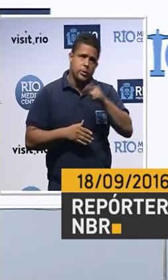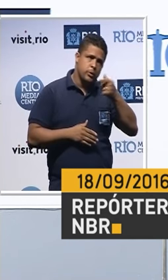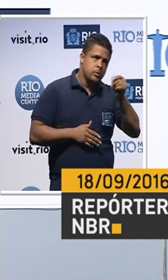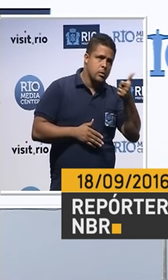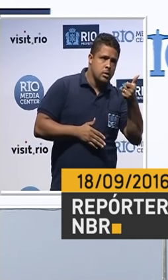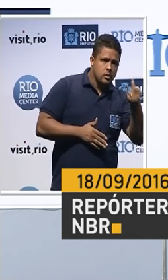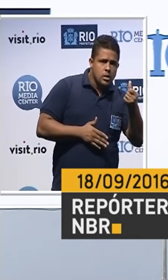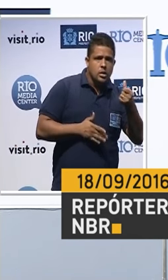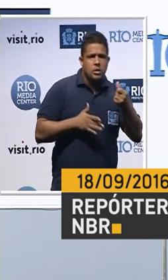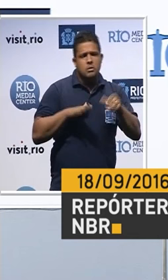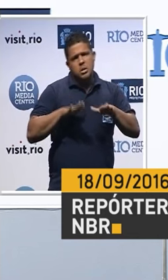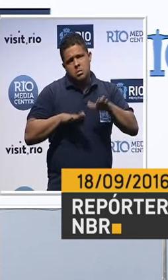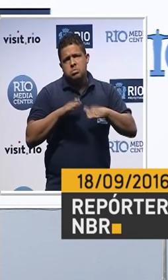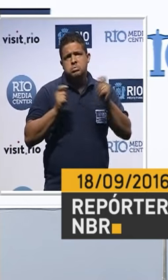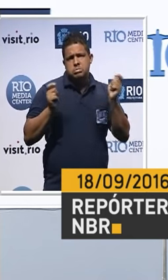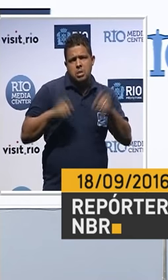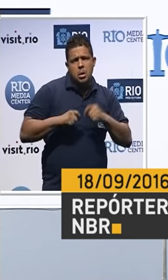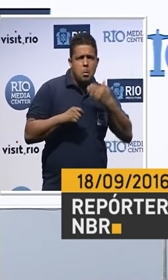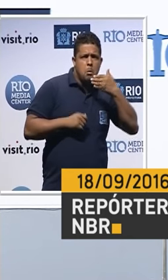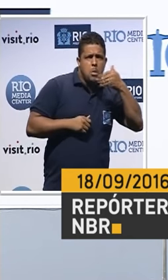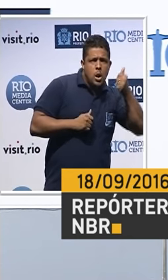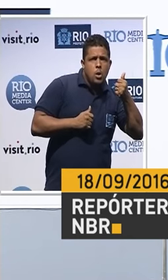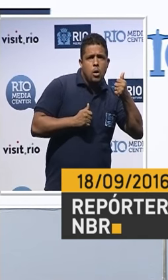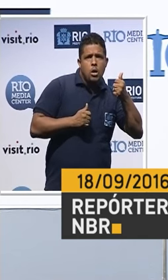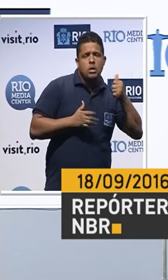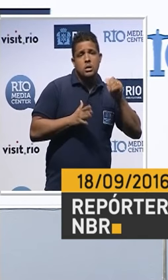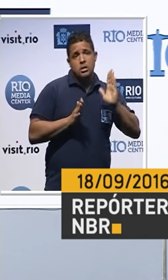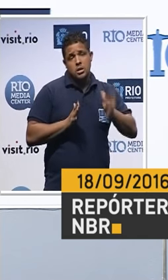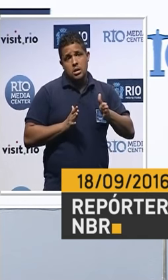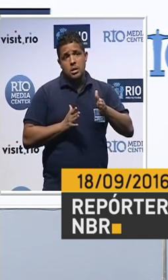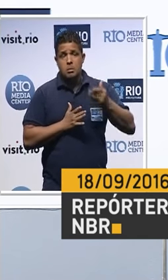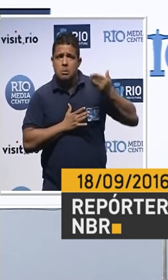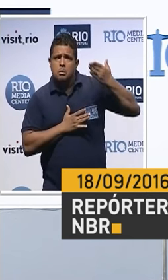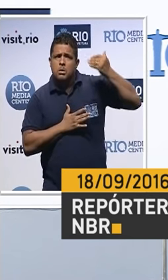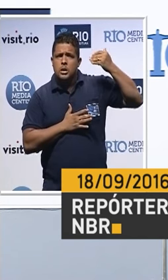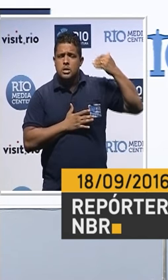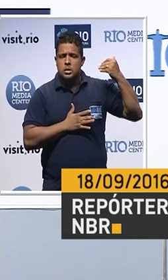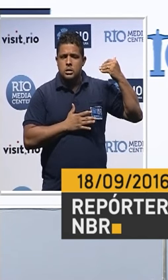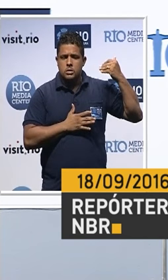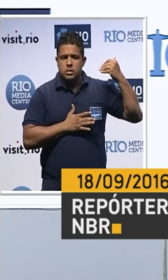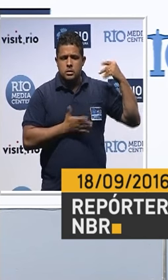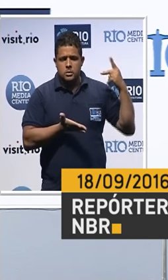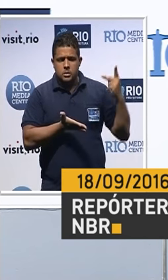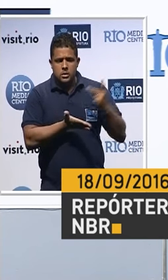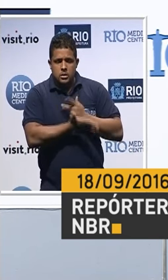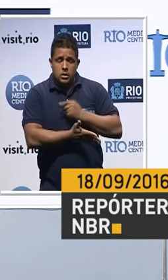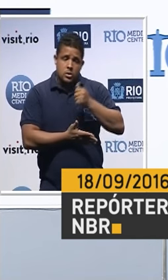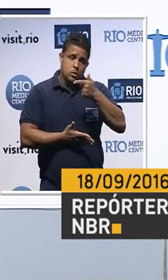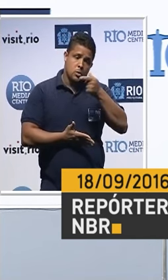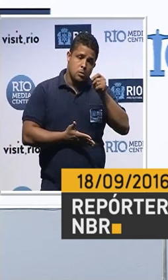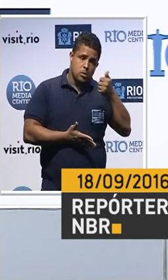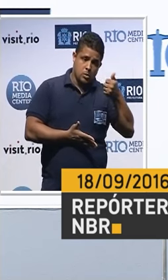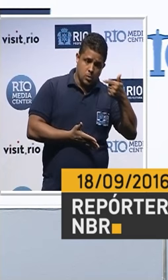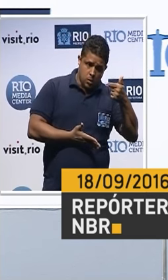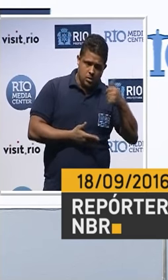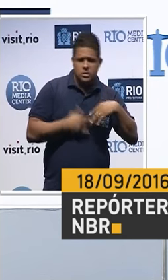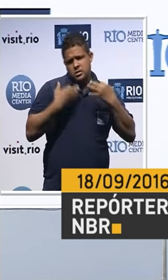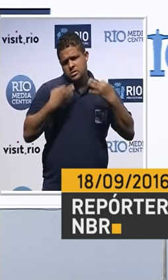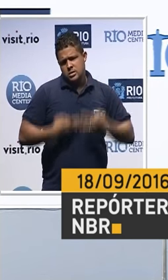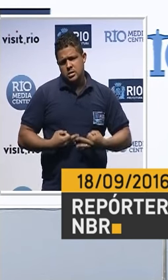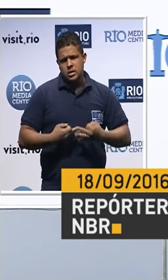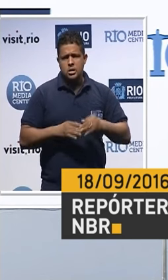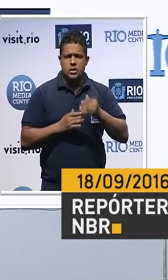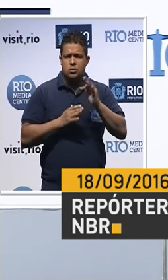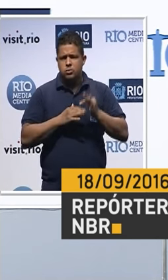2016 foi bastante melhor do que a que foi obtida em 2012. E certamente